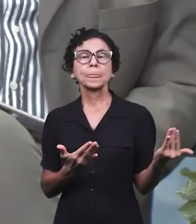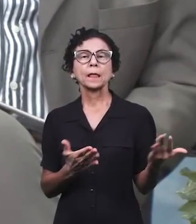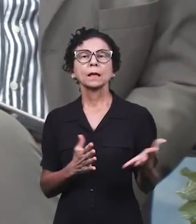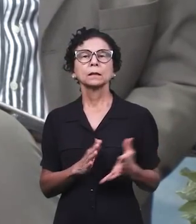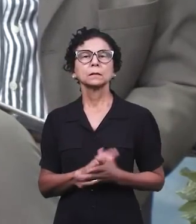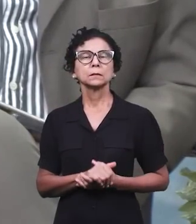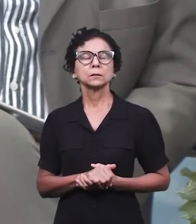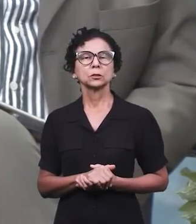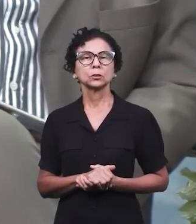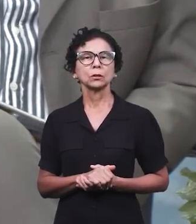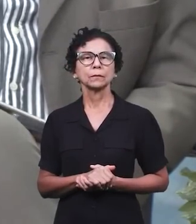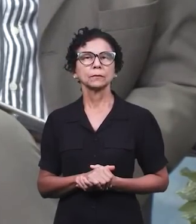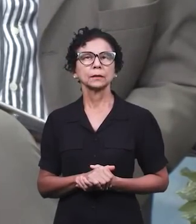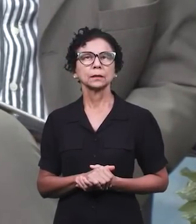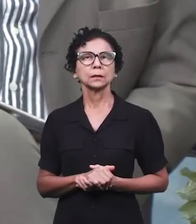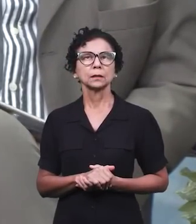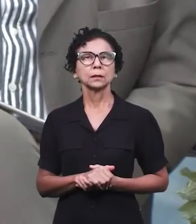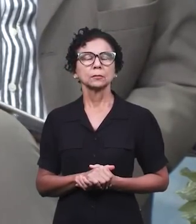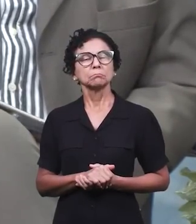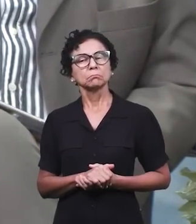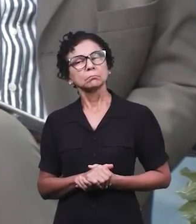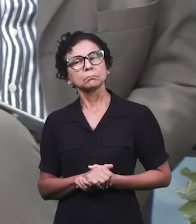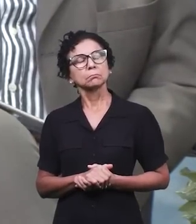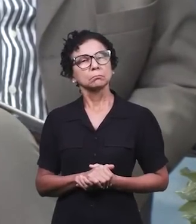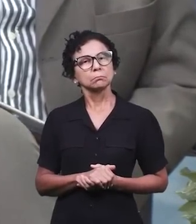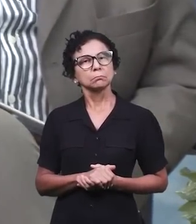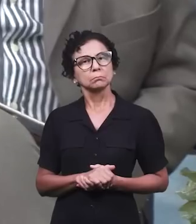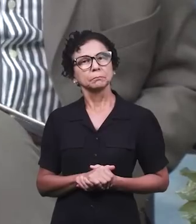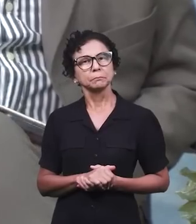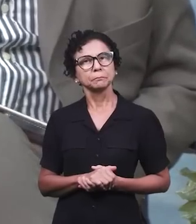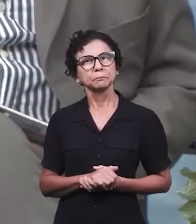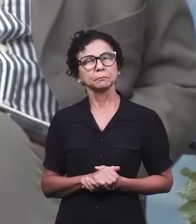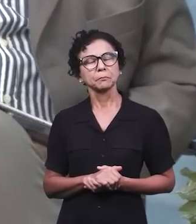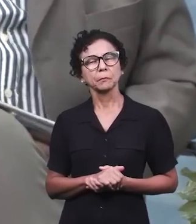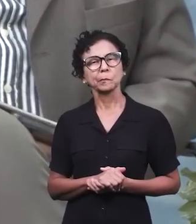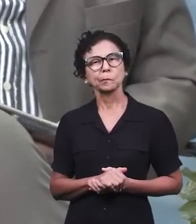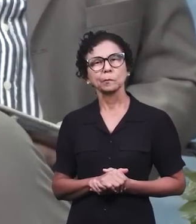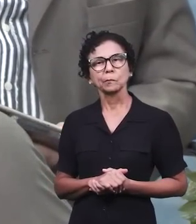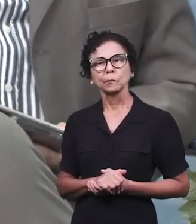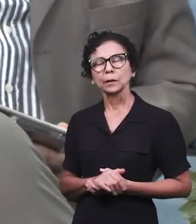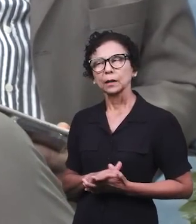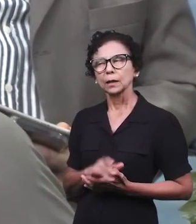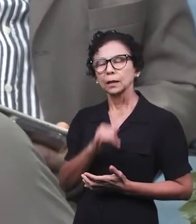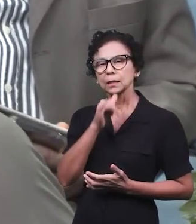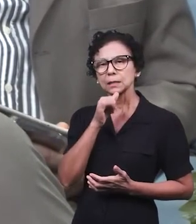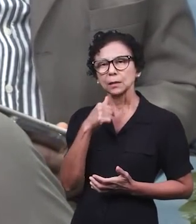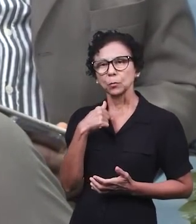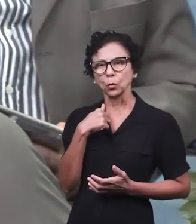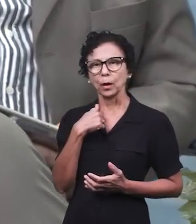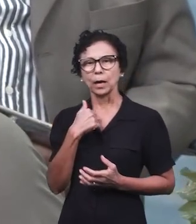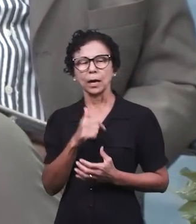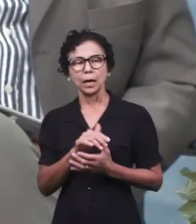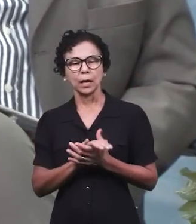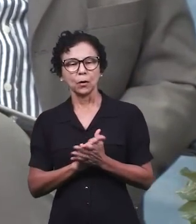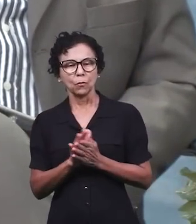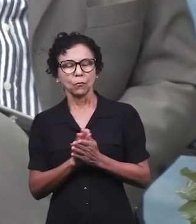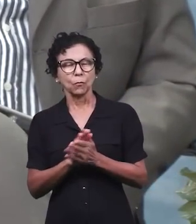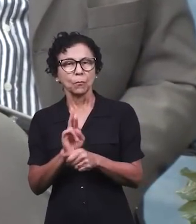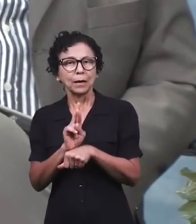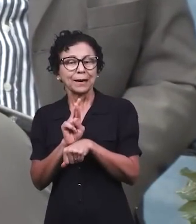e a gente já está passando para um passo a mais, quer dizer, eu vou fazer uma